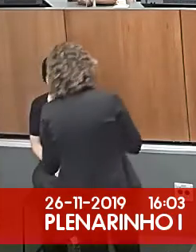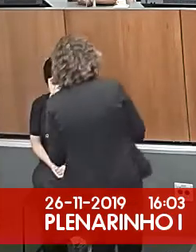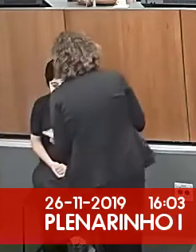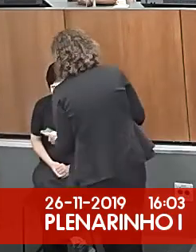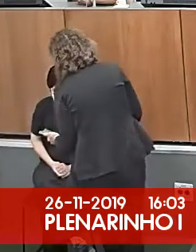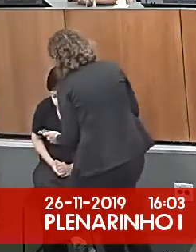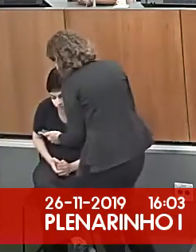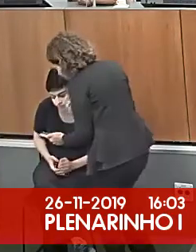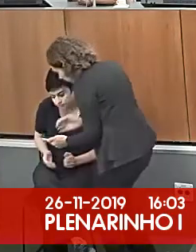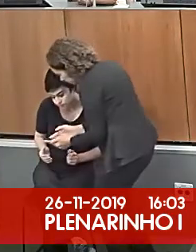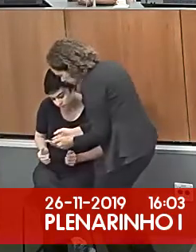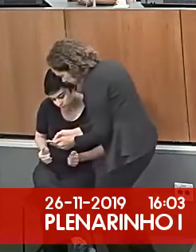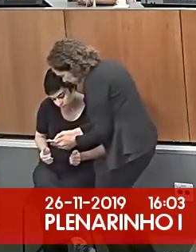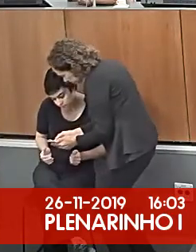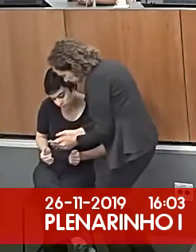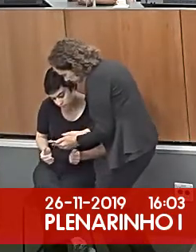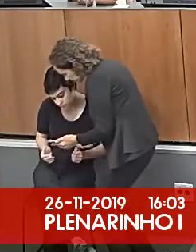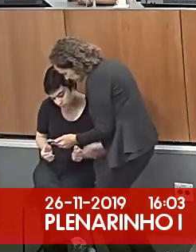Foi muito ruim.